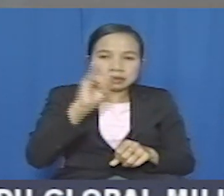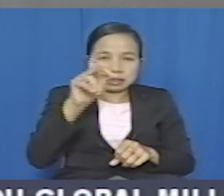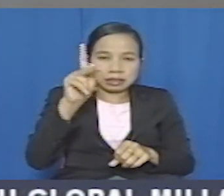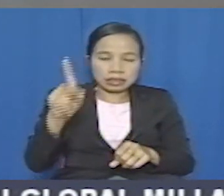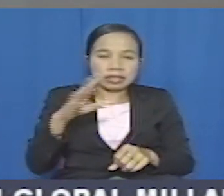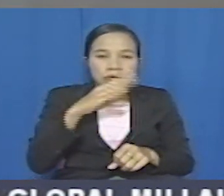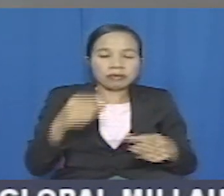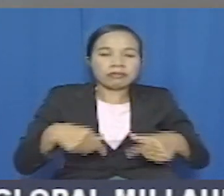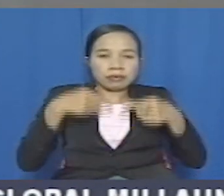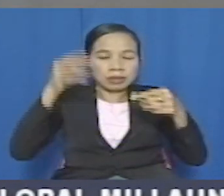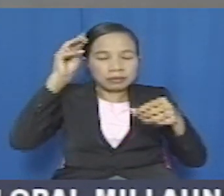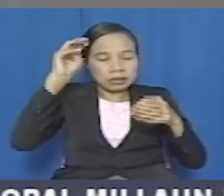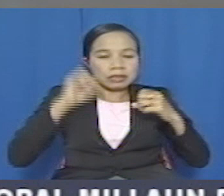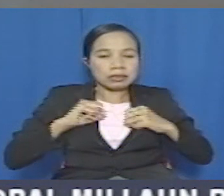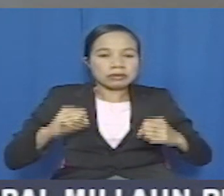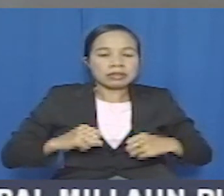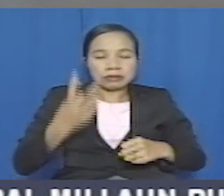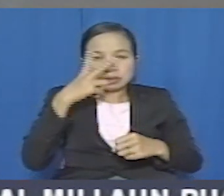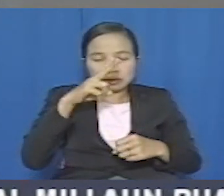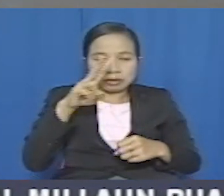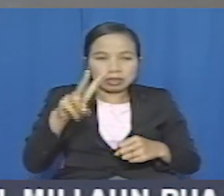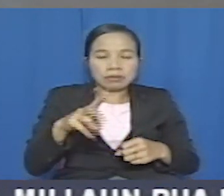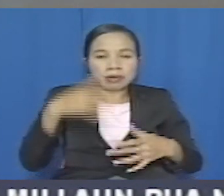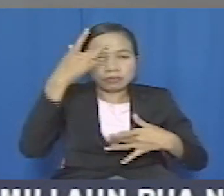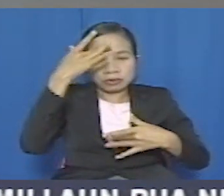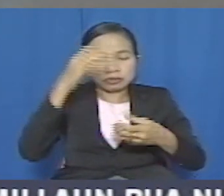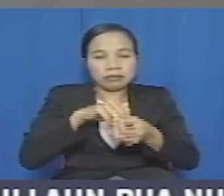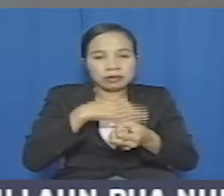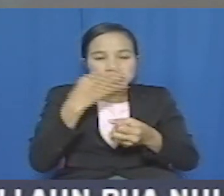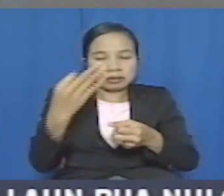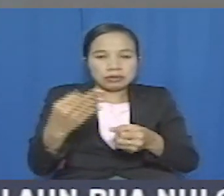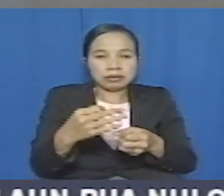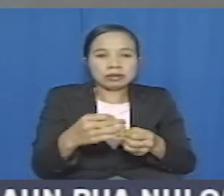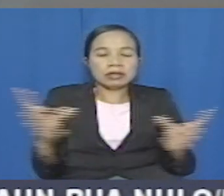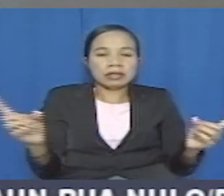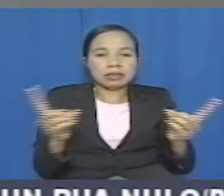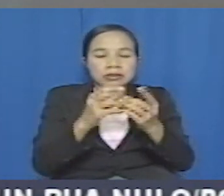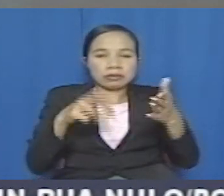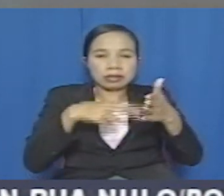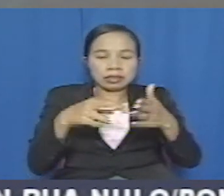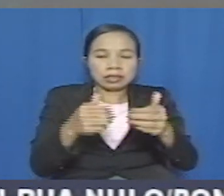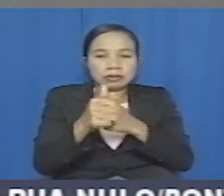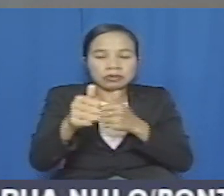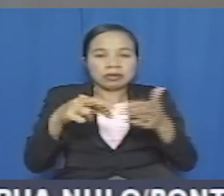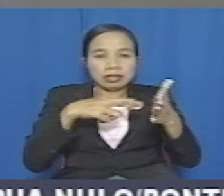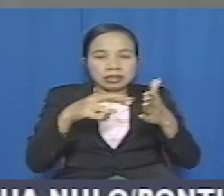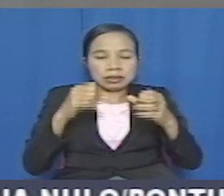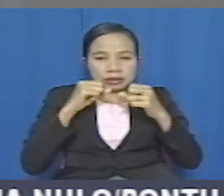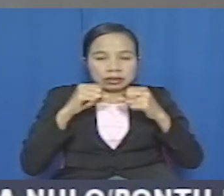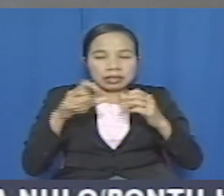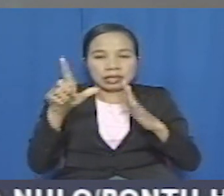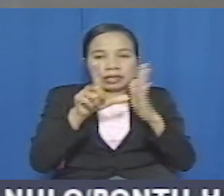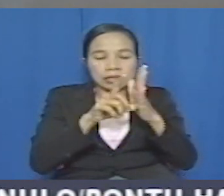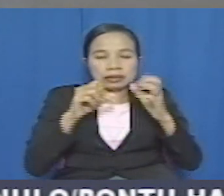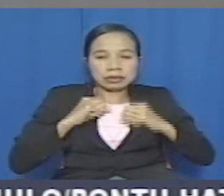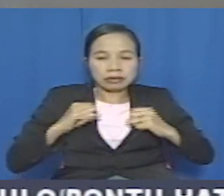no entrega para o Ministério da Saúde a tuhareba assunto COVID-19 nian, adota a medida de tuir aplicação Lei Saúde Pública, no Lei